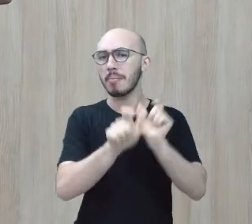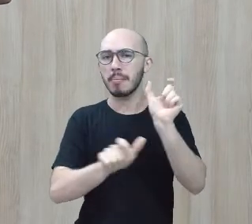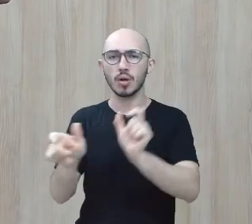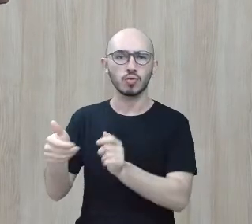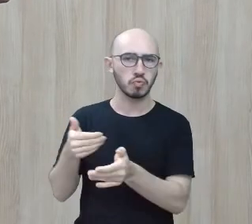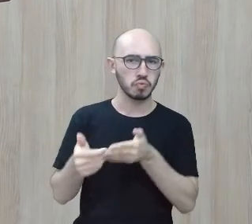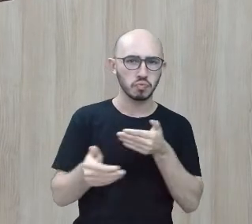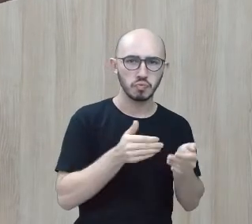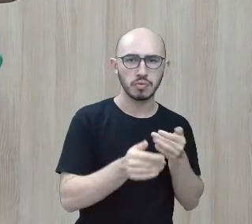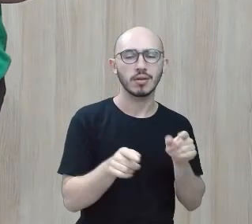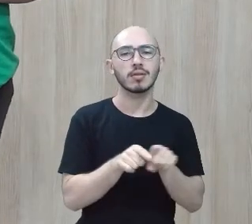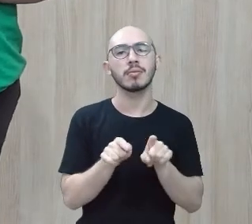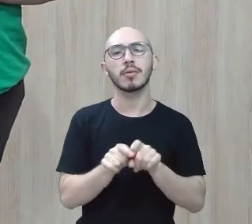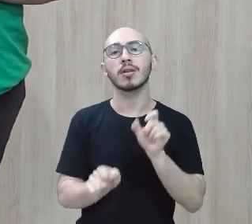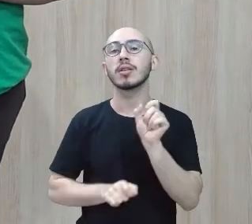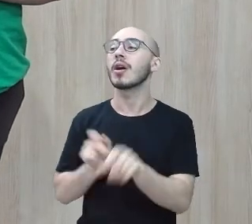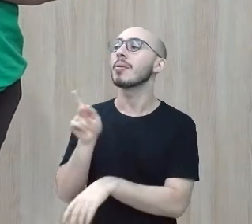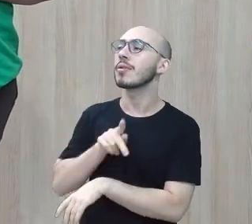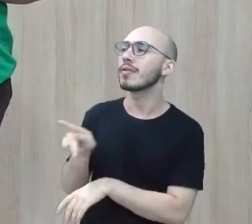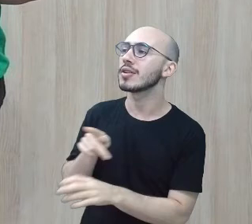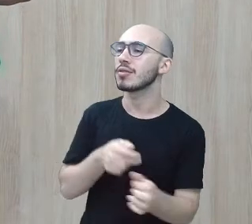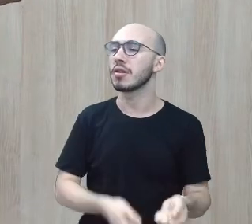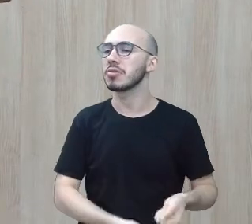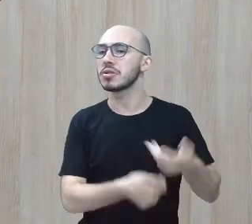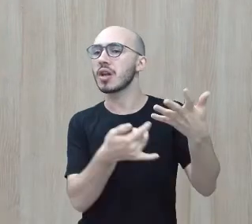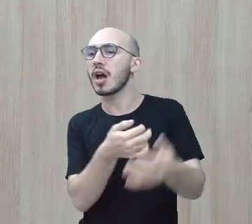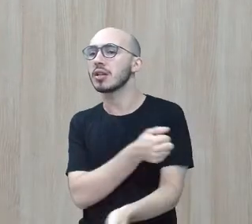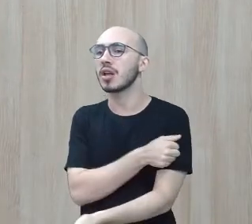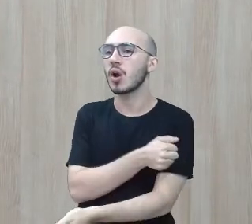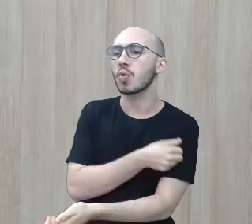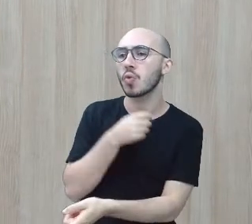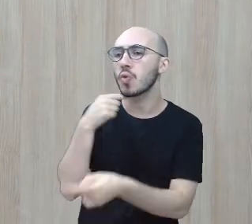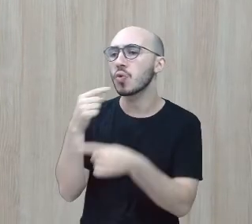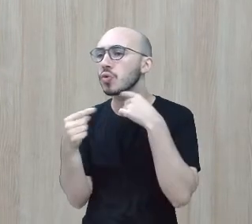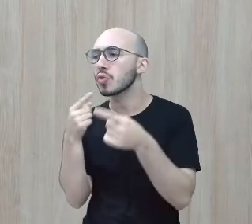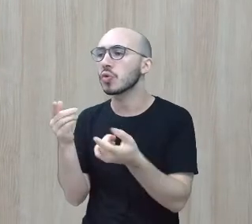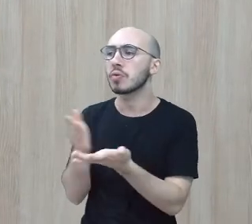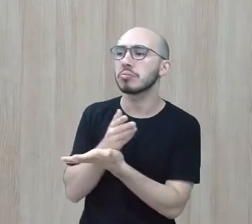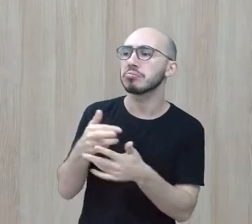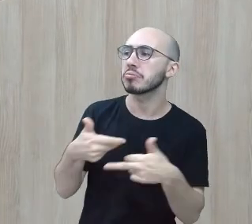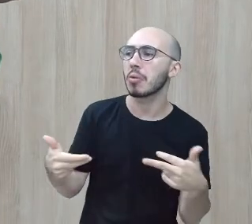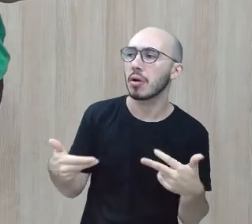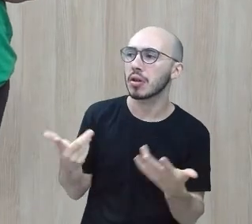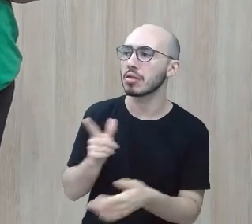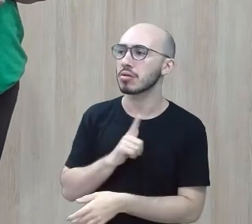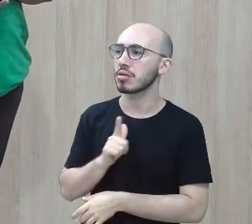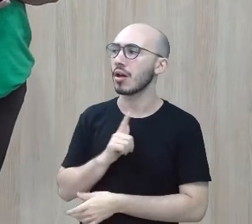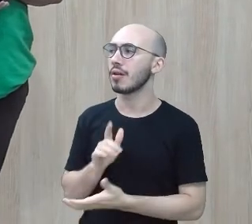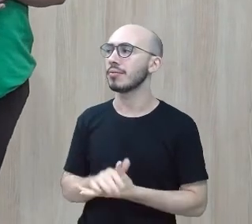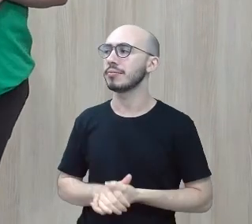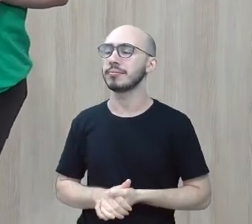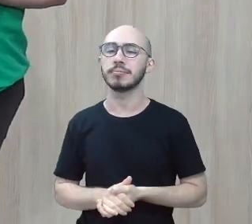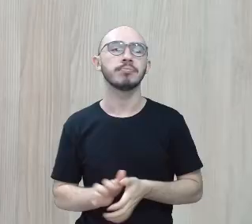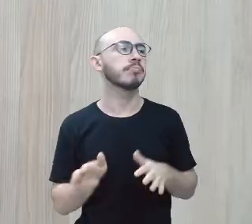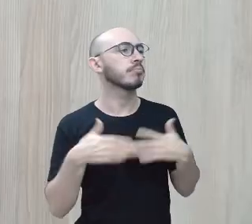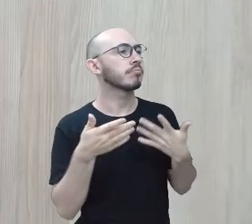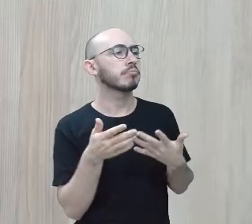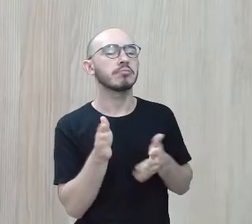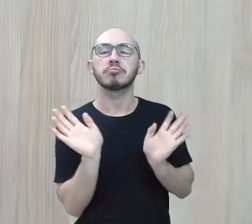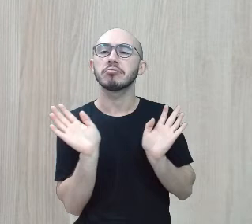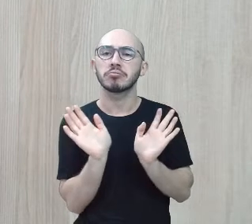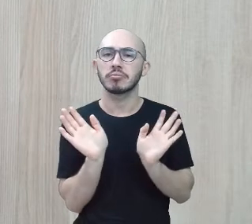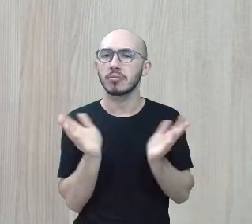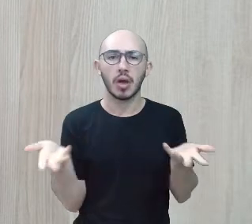pessoa. E aí, professora Viviane, tem alguma dúvida aí, algum questionamento nesse chat? Não, professor,